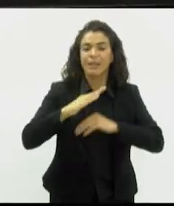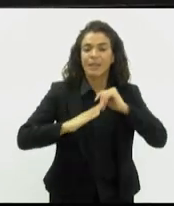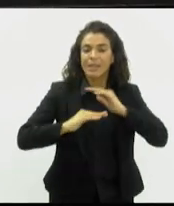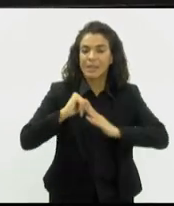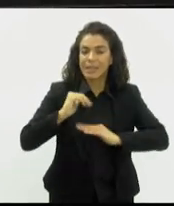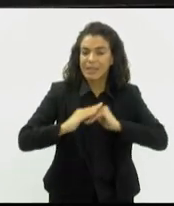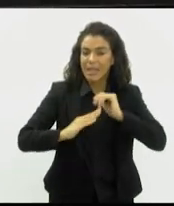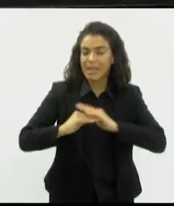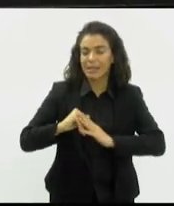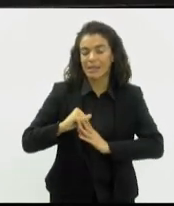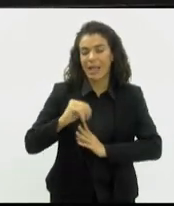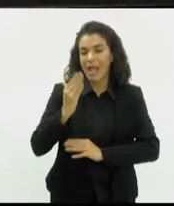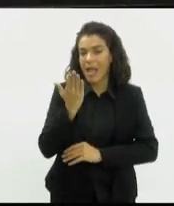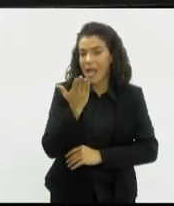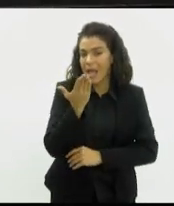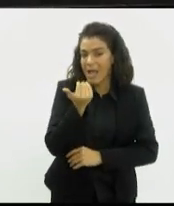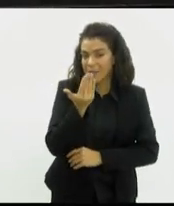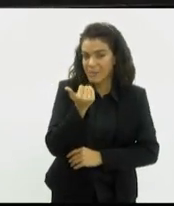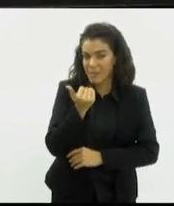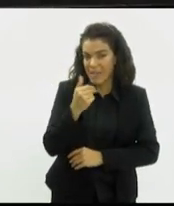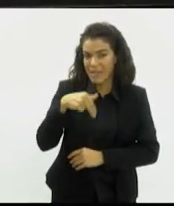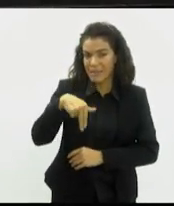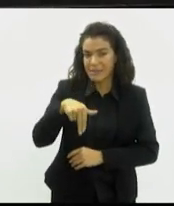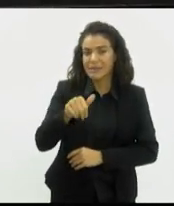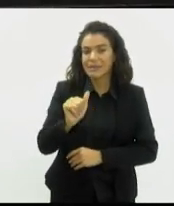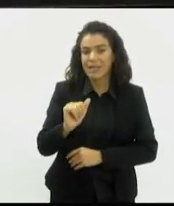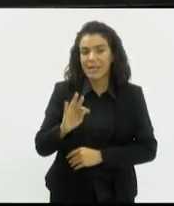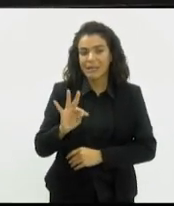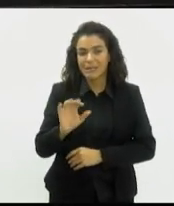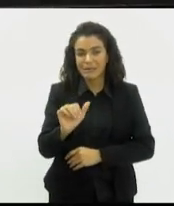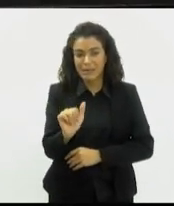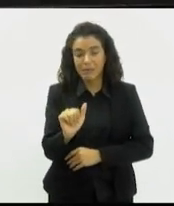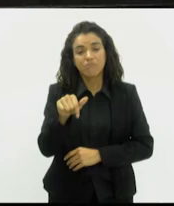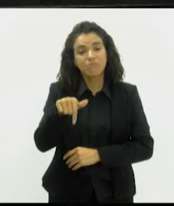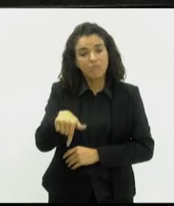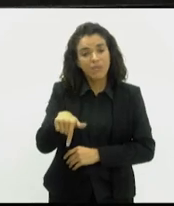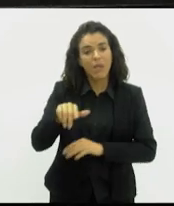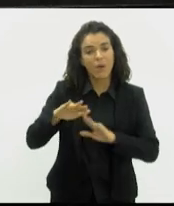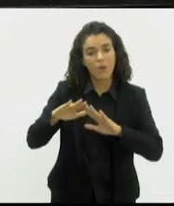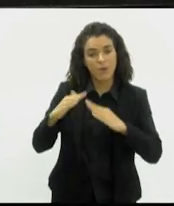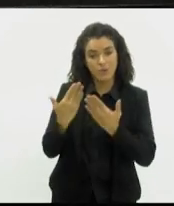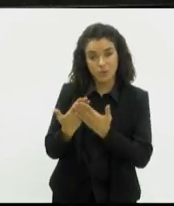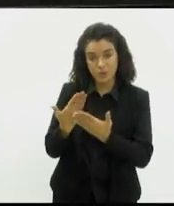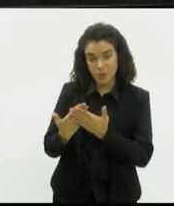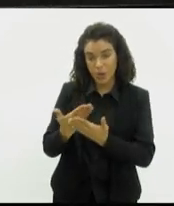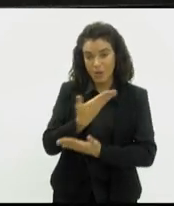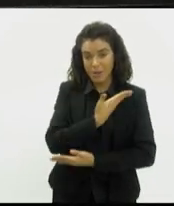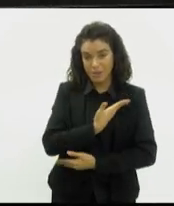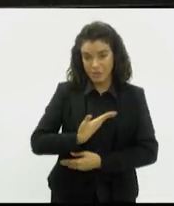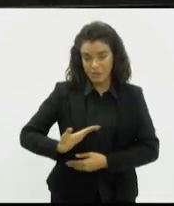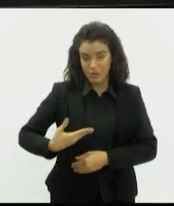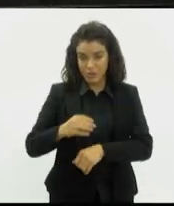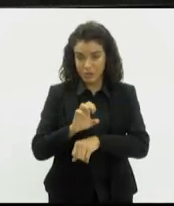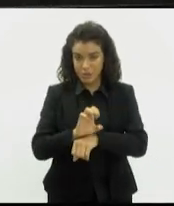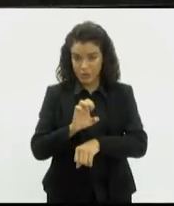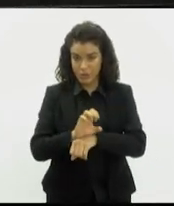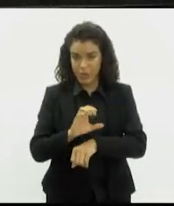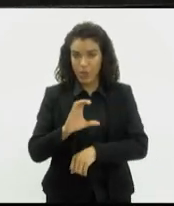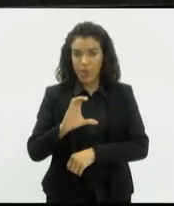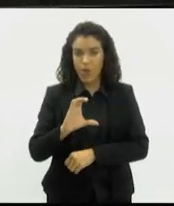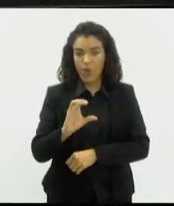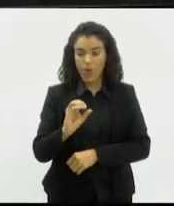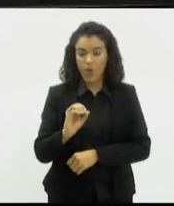NATA, que, para quem não conhece, é um colégio da rede estadual localizado no bairro do